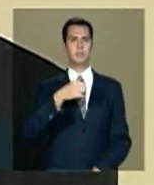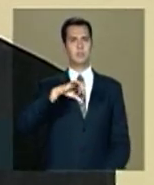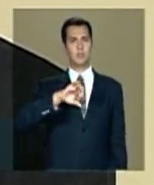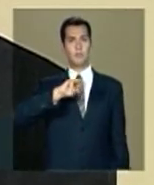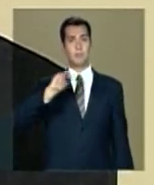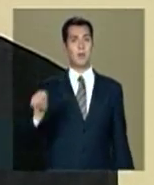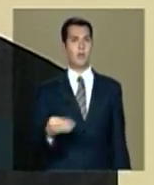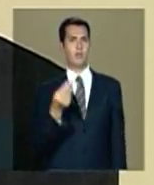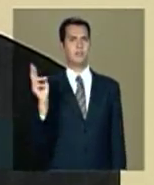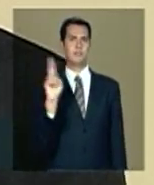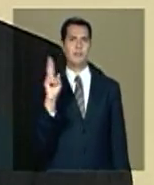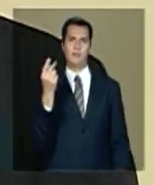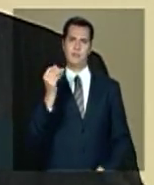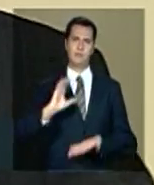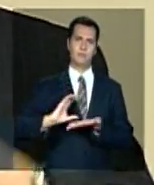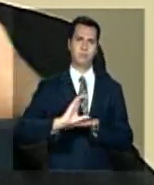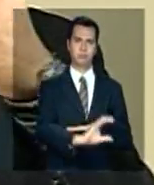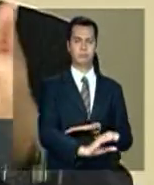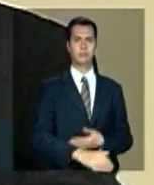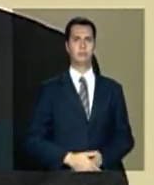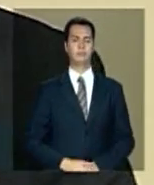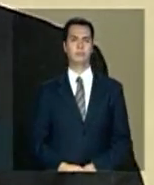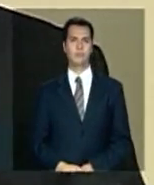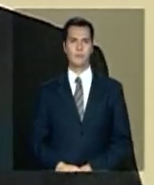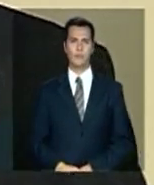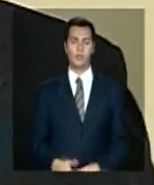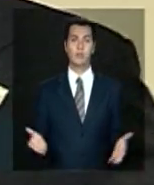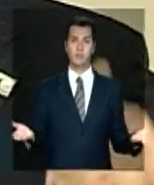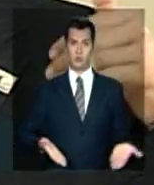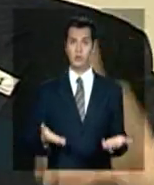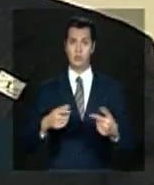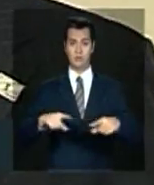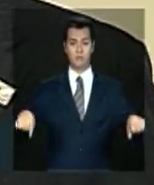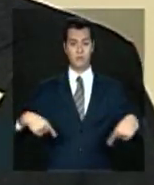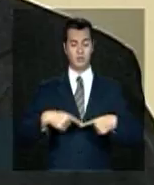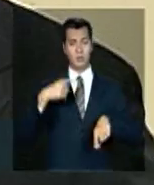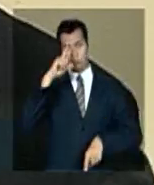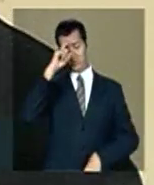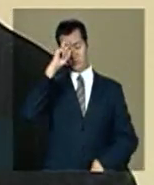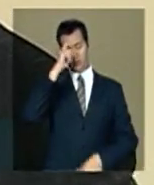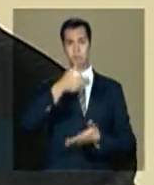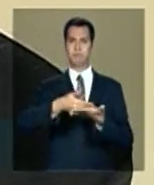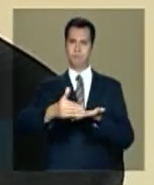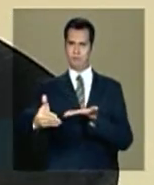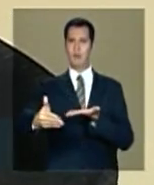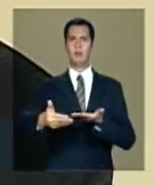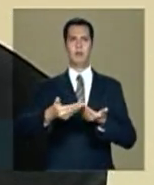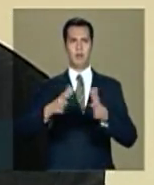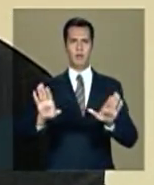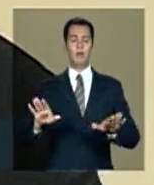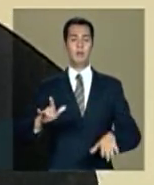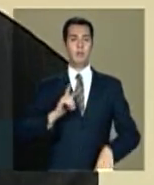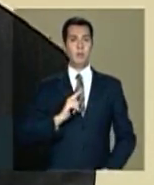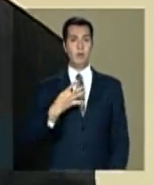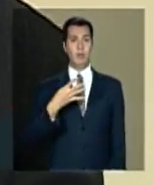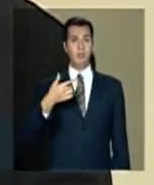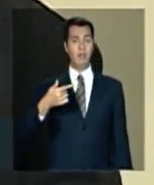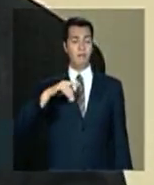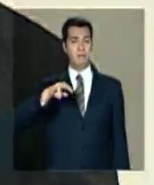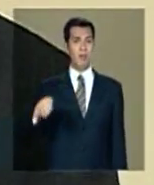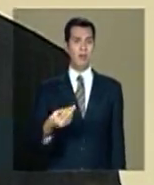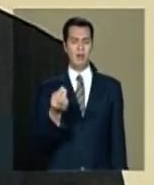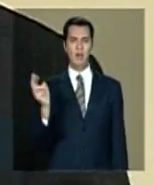2013 2014 direito de já passam a funcionar 47 milhões de reais só no ano